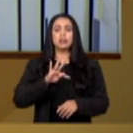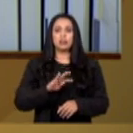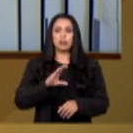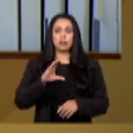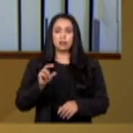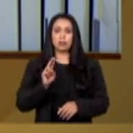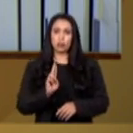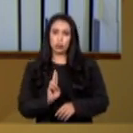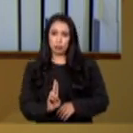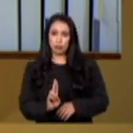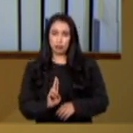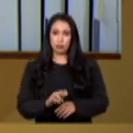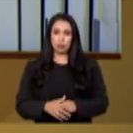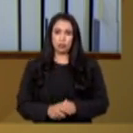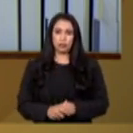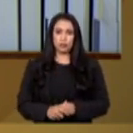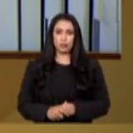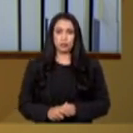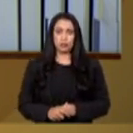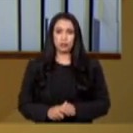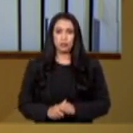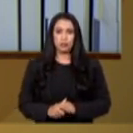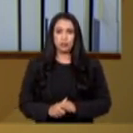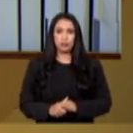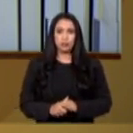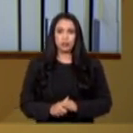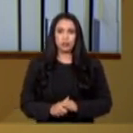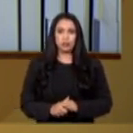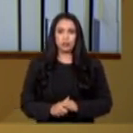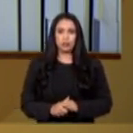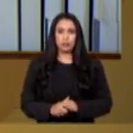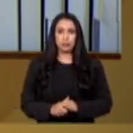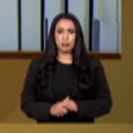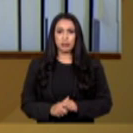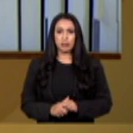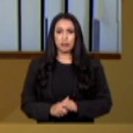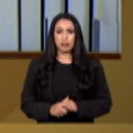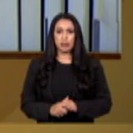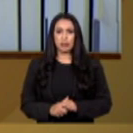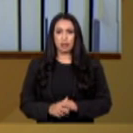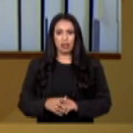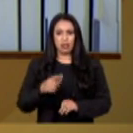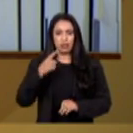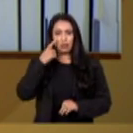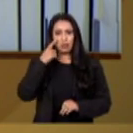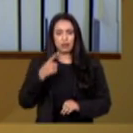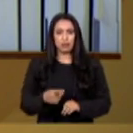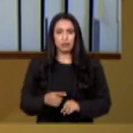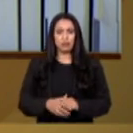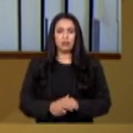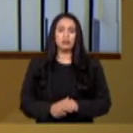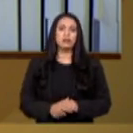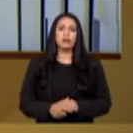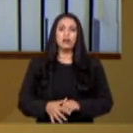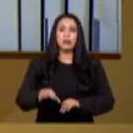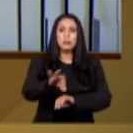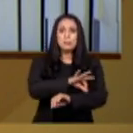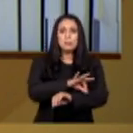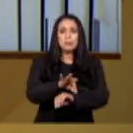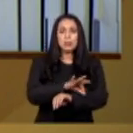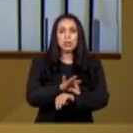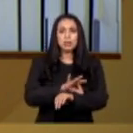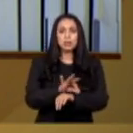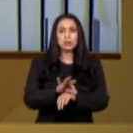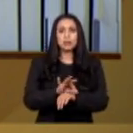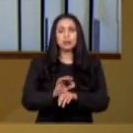contas da união e fará pela impetrante projeto de plantas industriais de dr